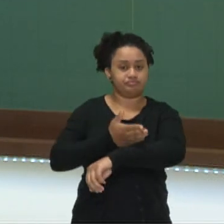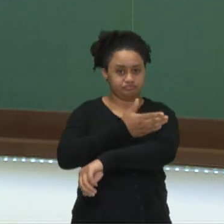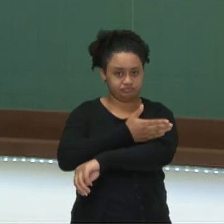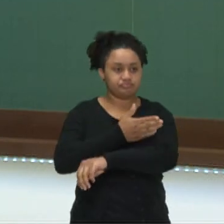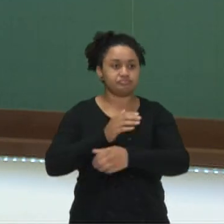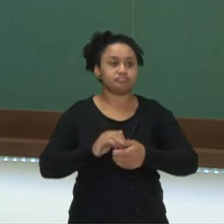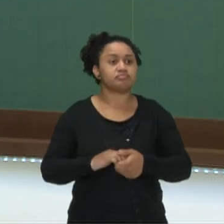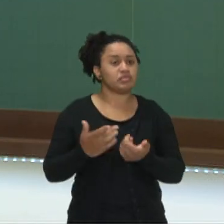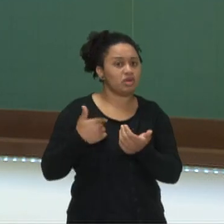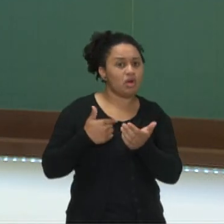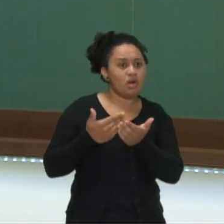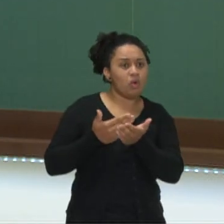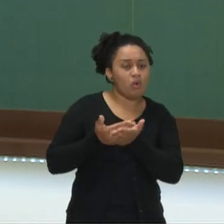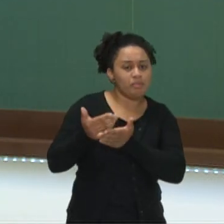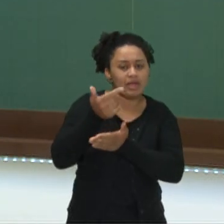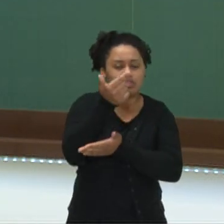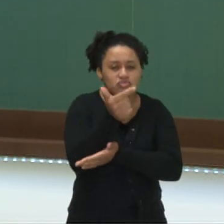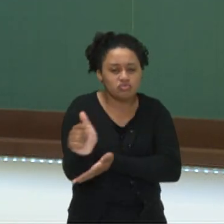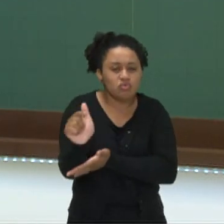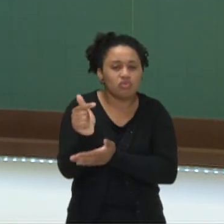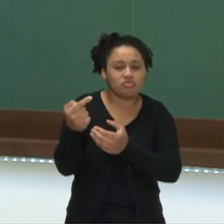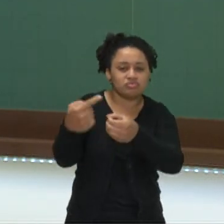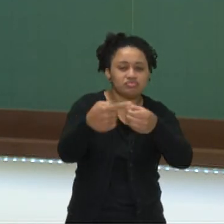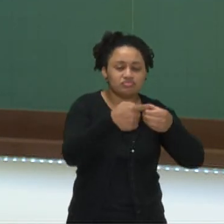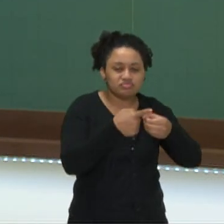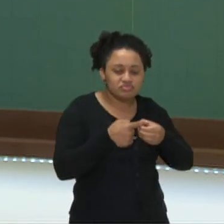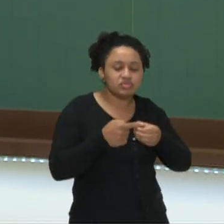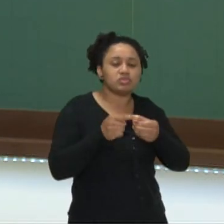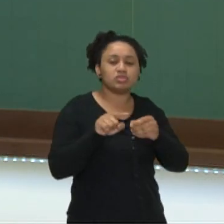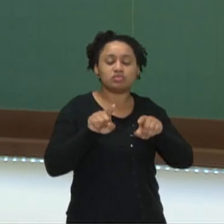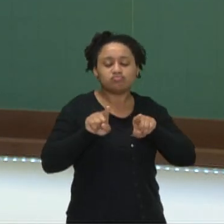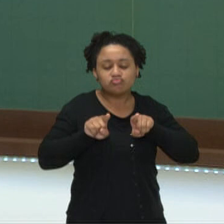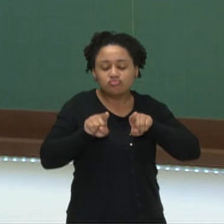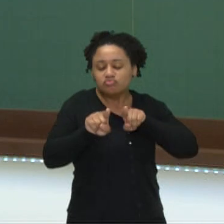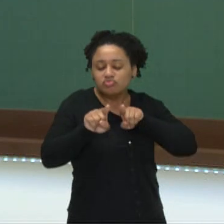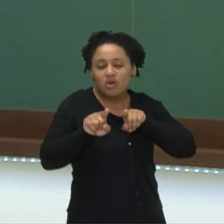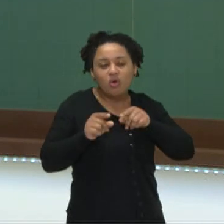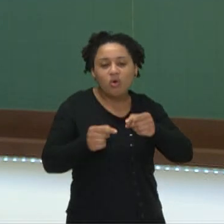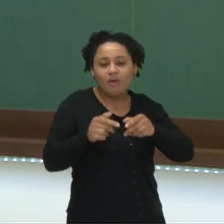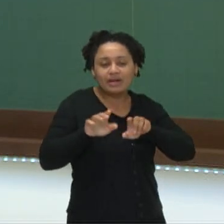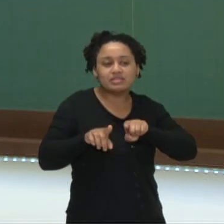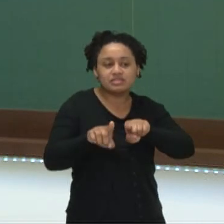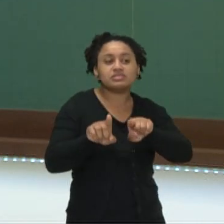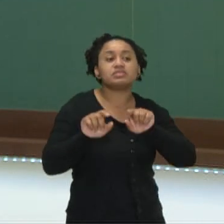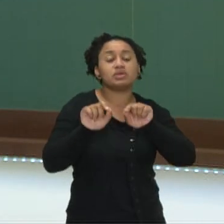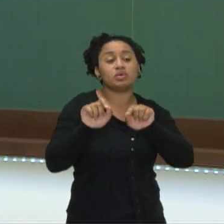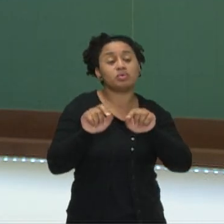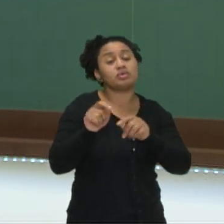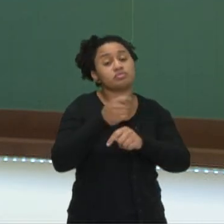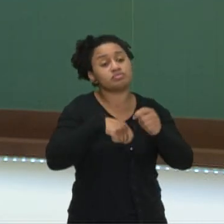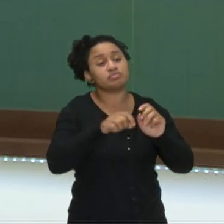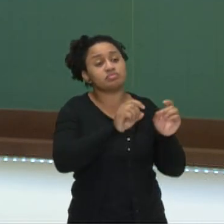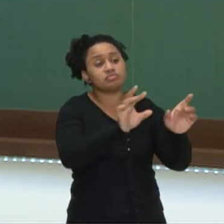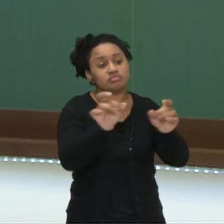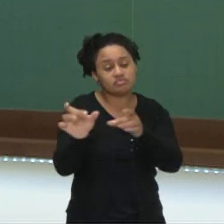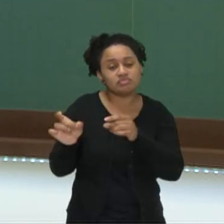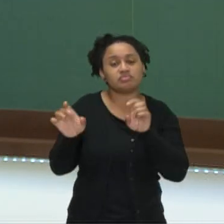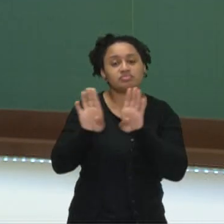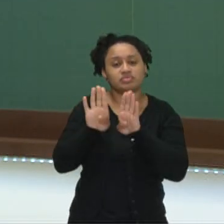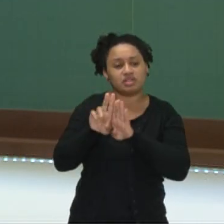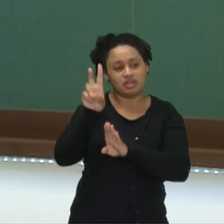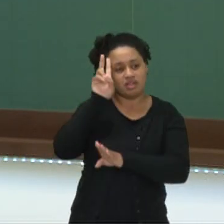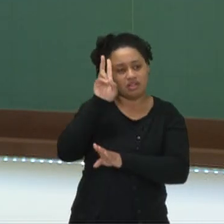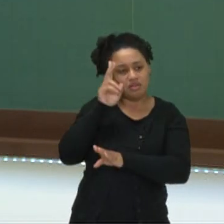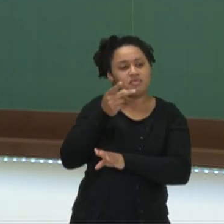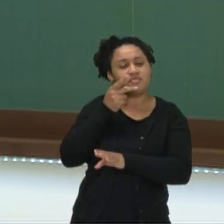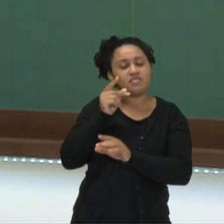ter renascimento das cidades, quase em paralelo, pessoal, a gente vai ter um renascimento também do comércio. Lembra quando o professor deu